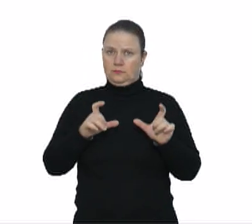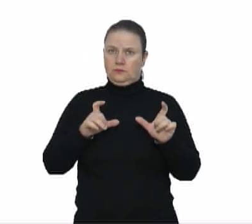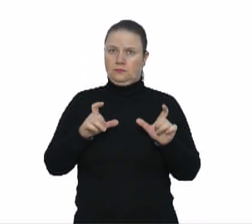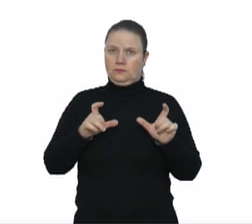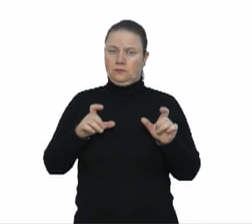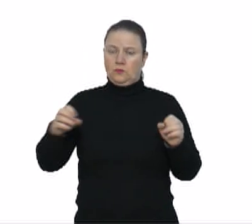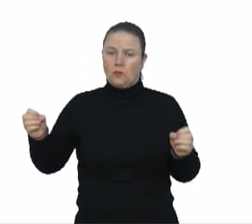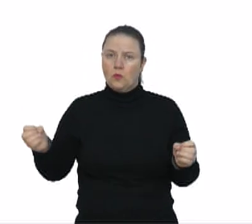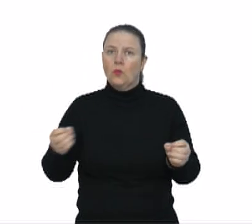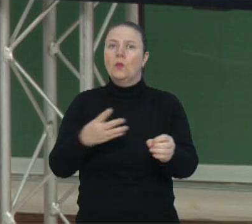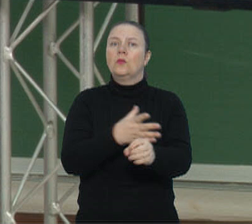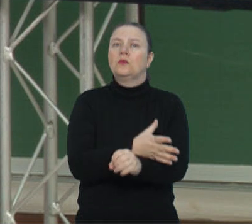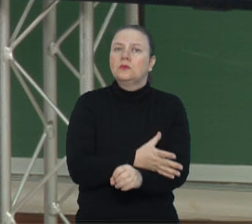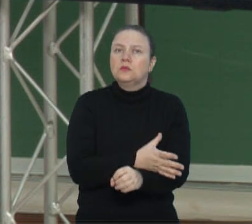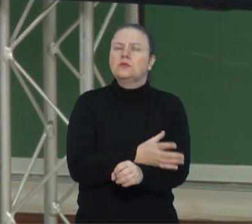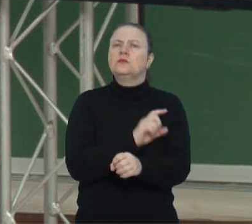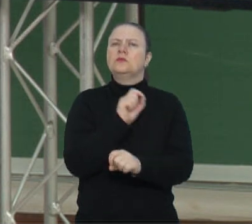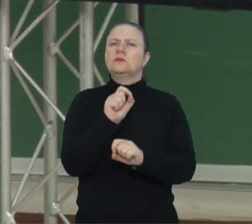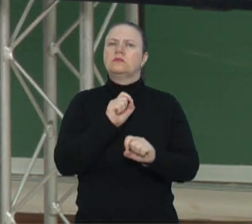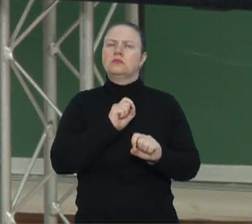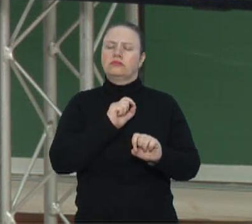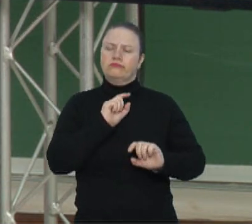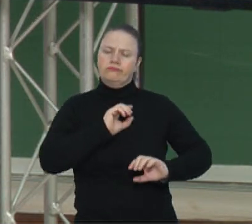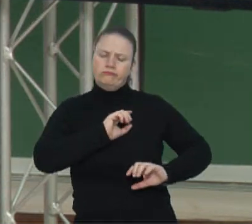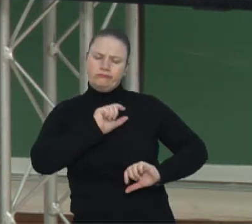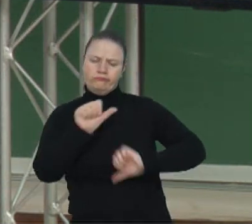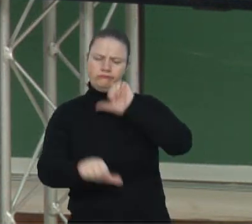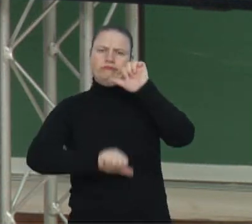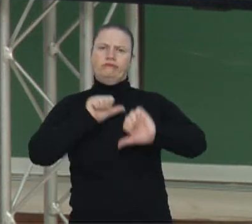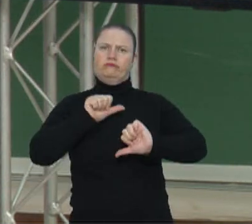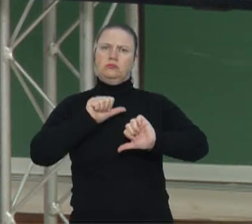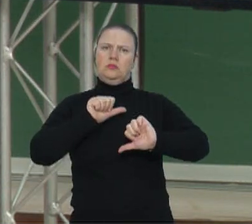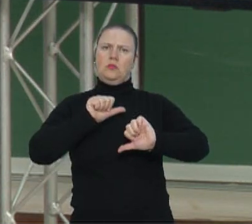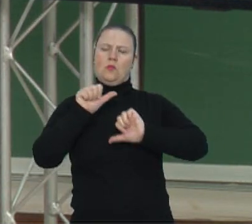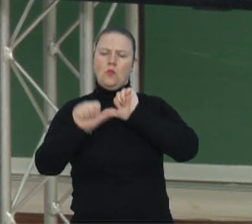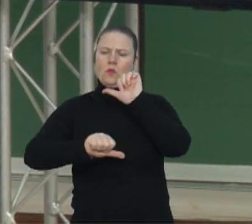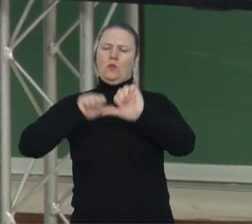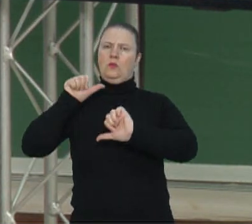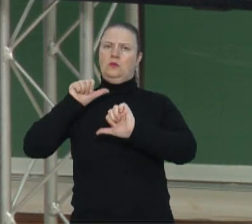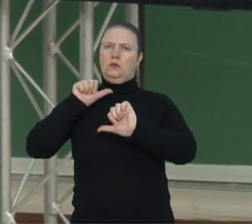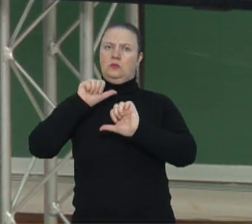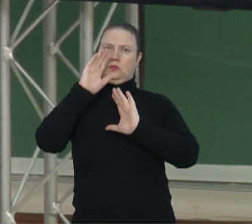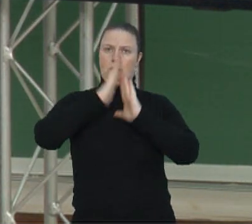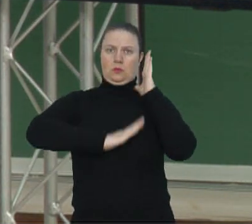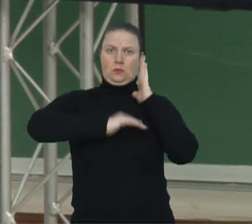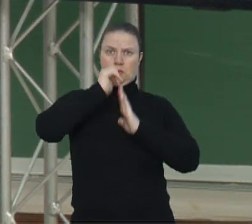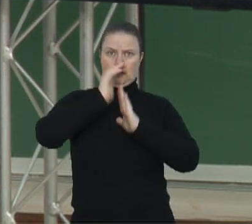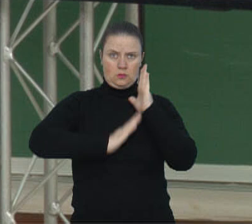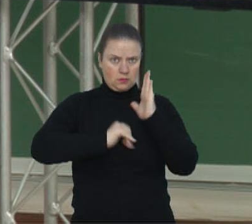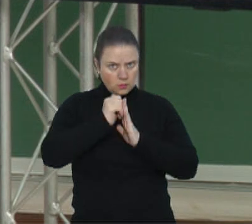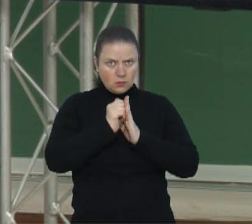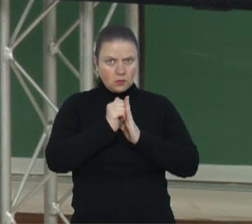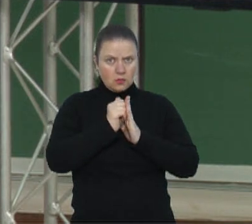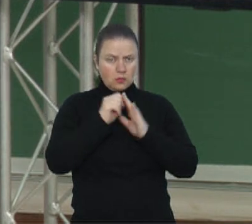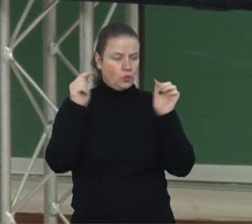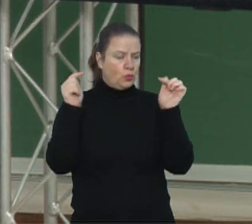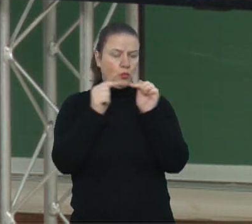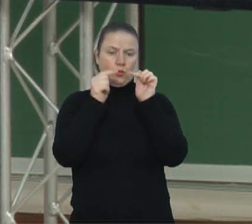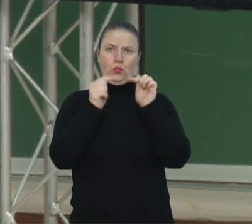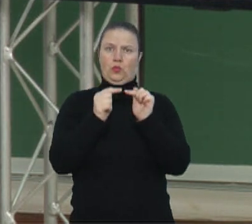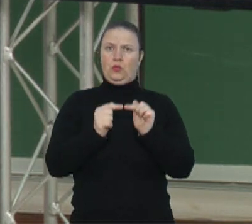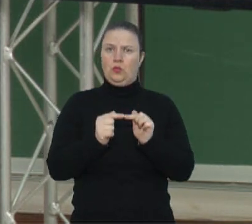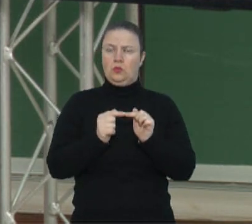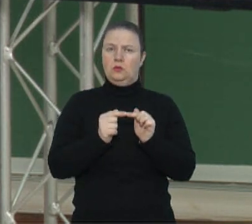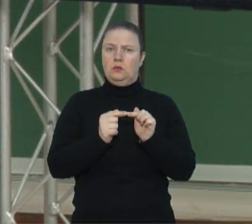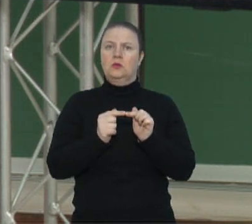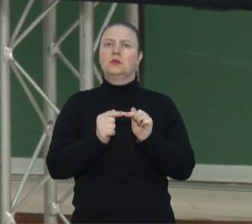Porque enquanto se desenvolvia esses movimentos de pintura, relacionados mais à pintura, também tinha escultura,